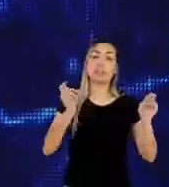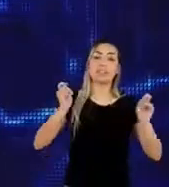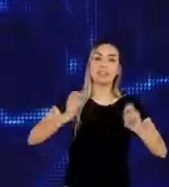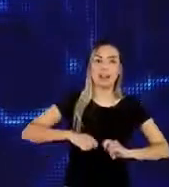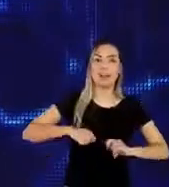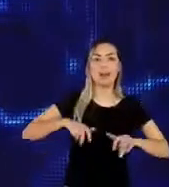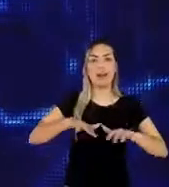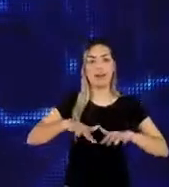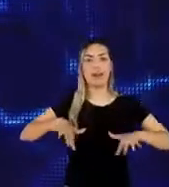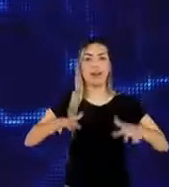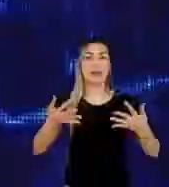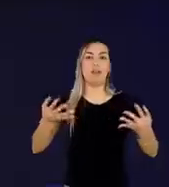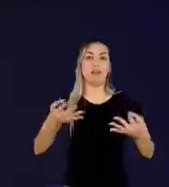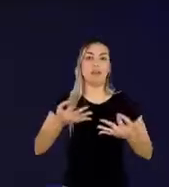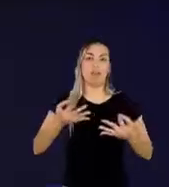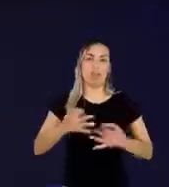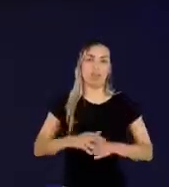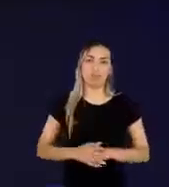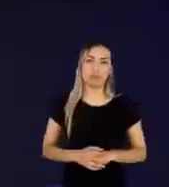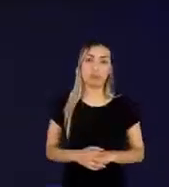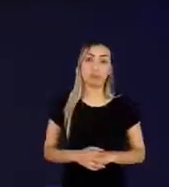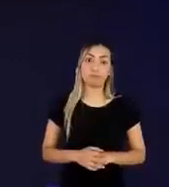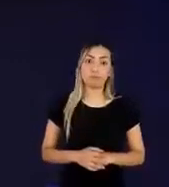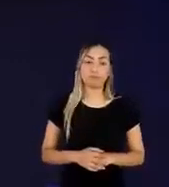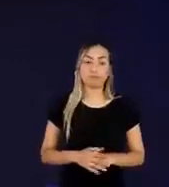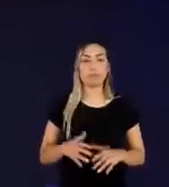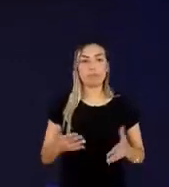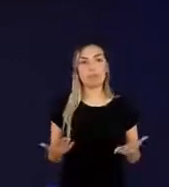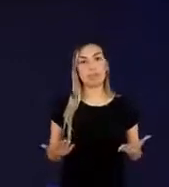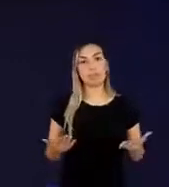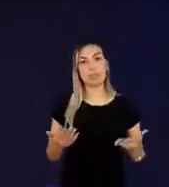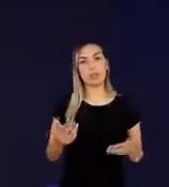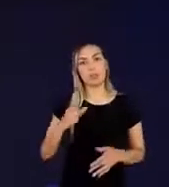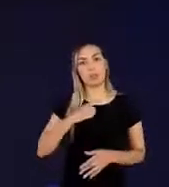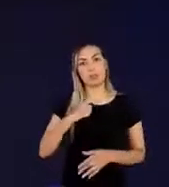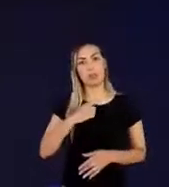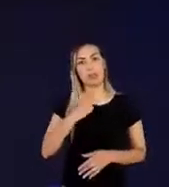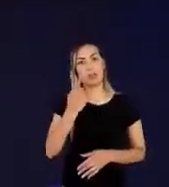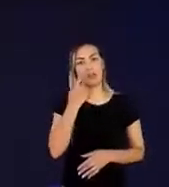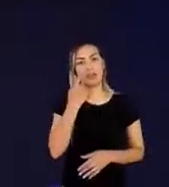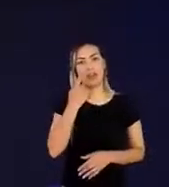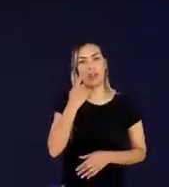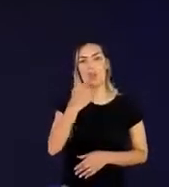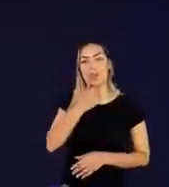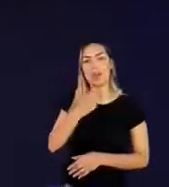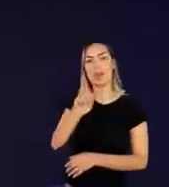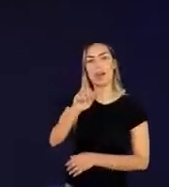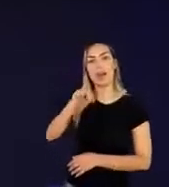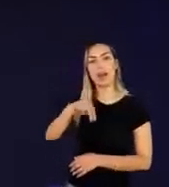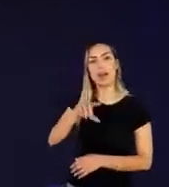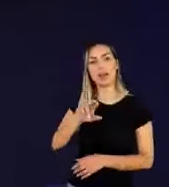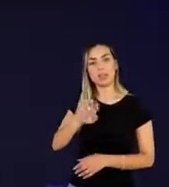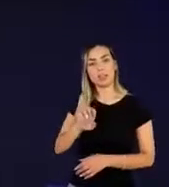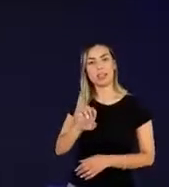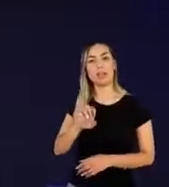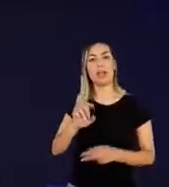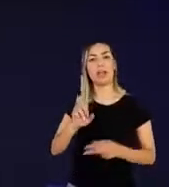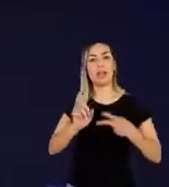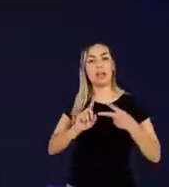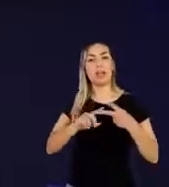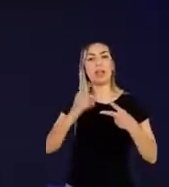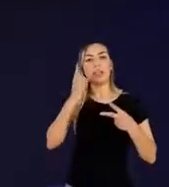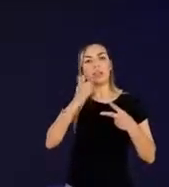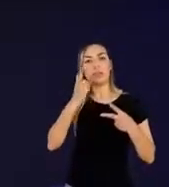que a gente deseja. Então, para isso, temos aqui no nosso painel o André Peptoni, o deputado Danilo Forte e o Rui